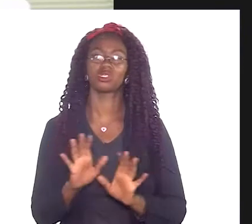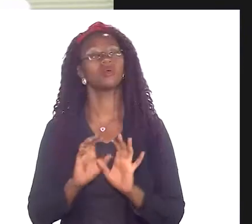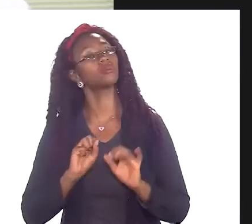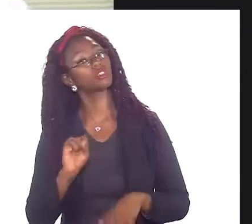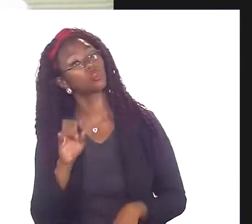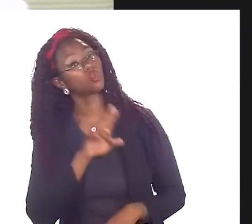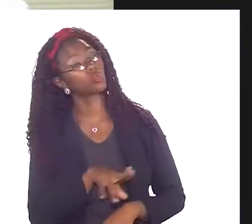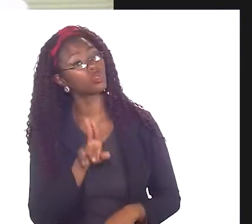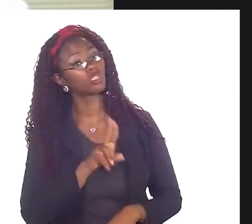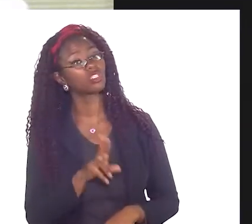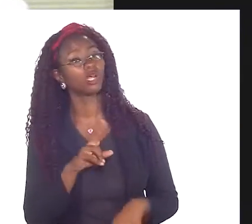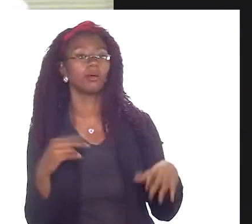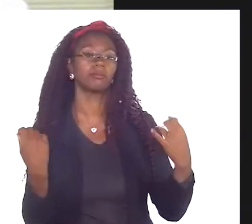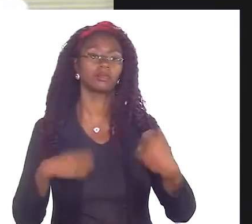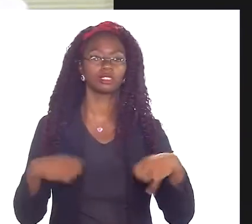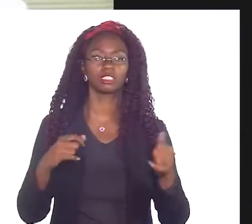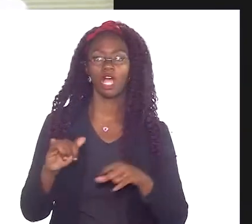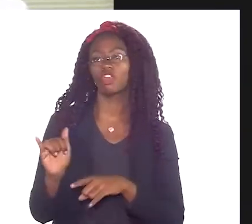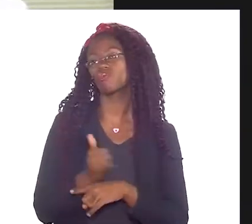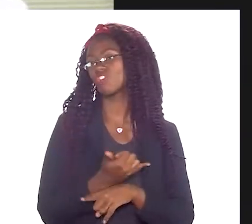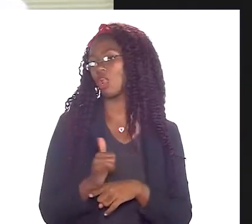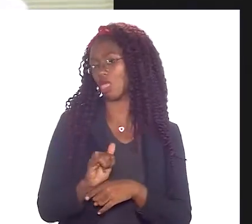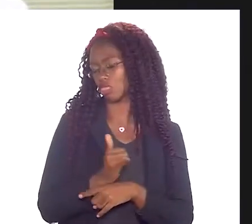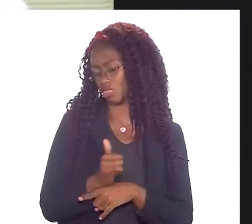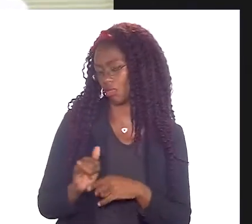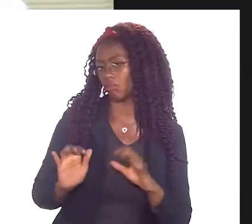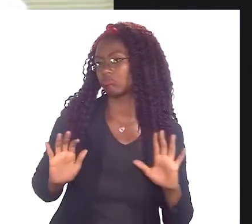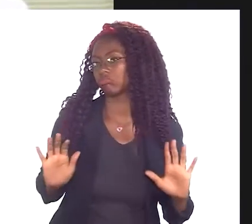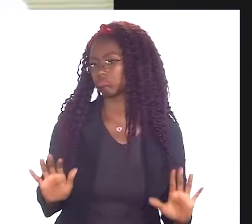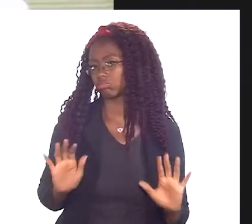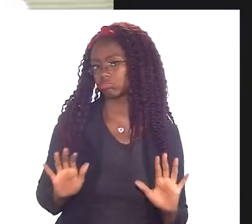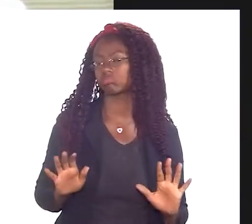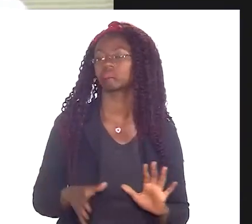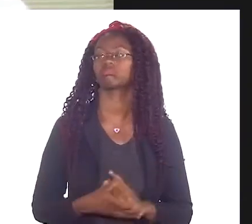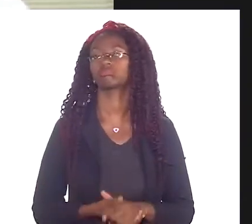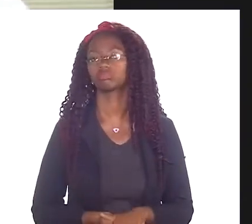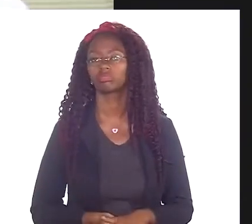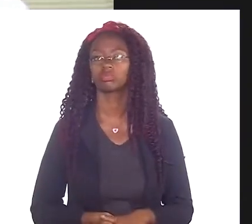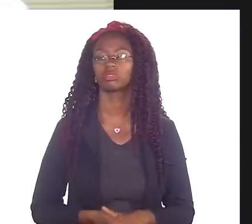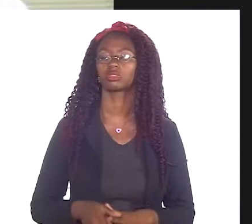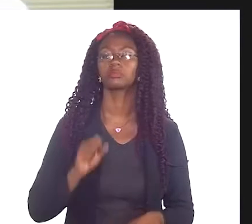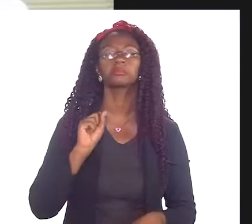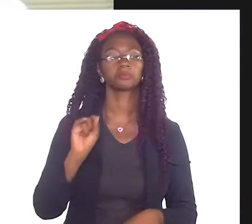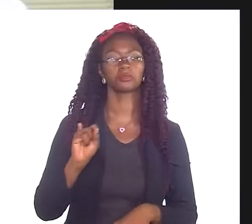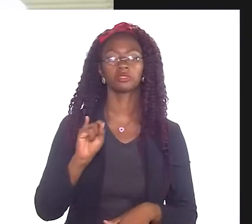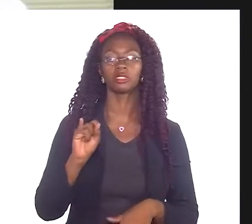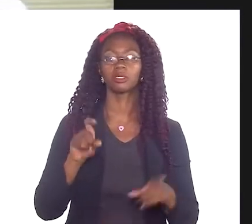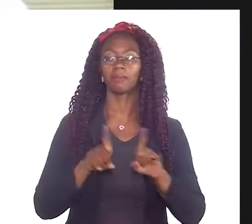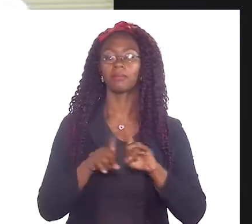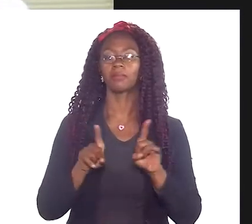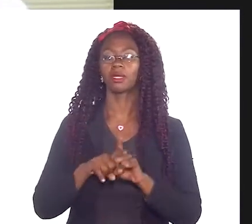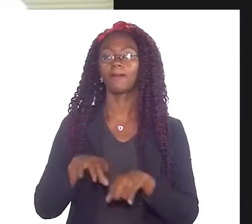Se for utilizada, tem que ser utilizada de forma estratégica. Certo. E também você fazer o ataque